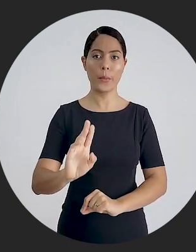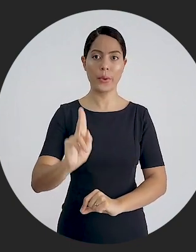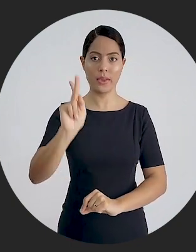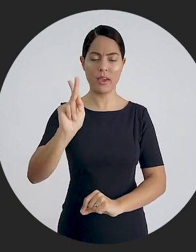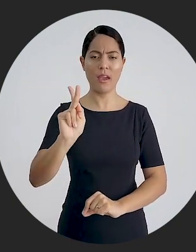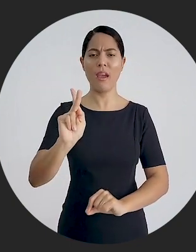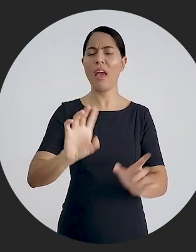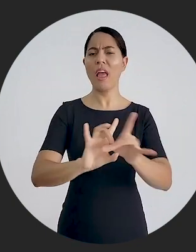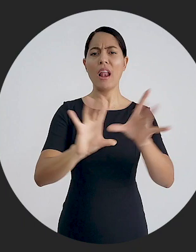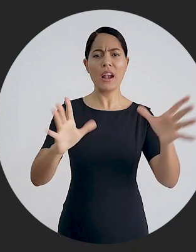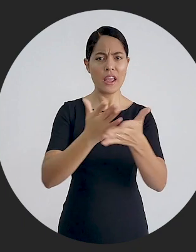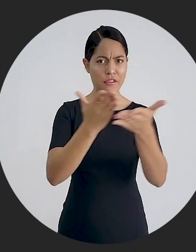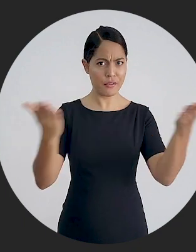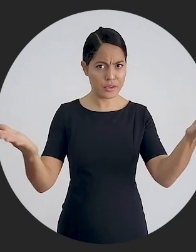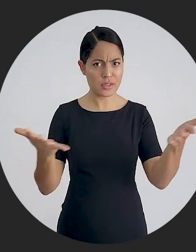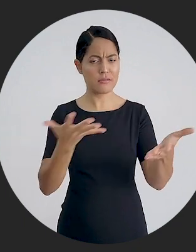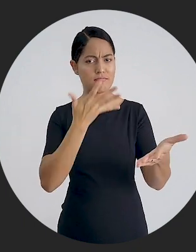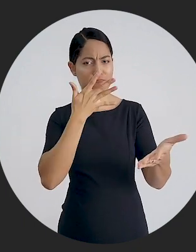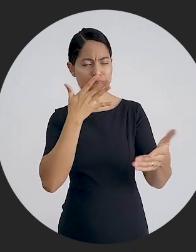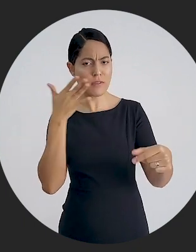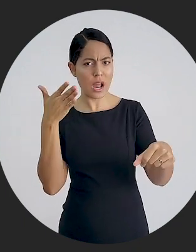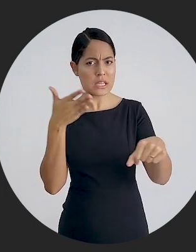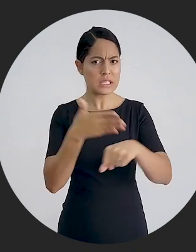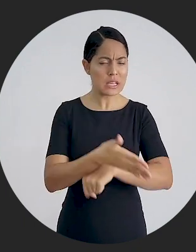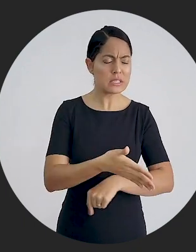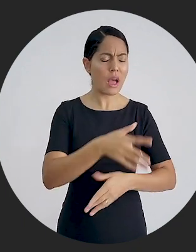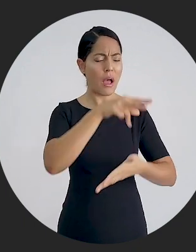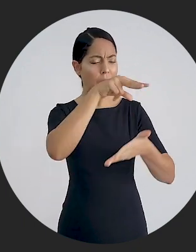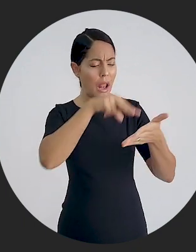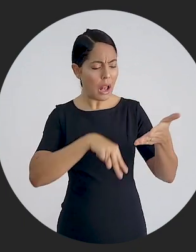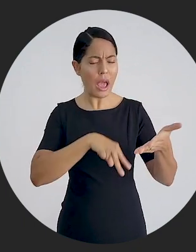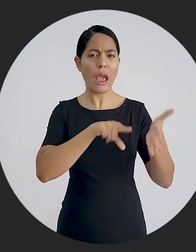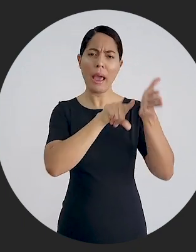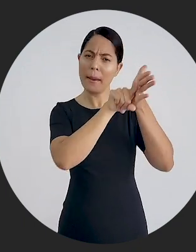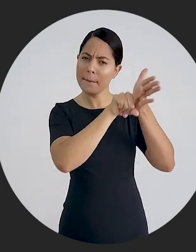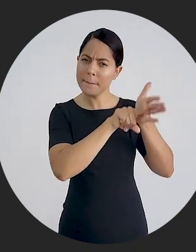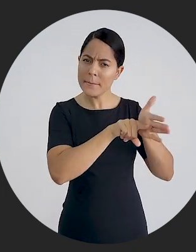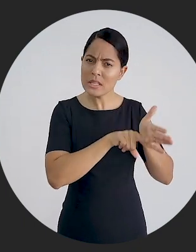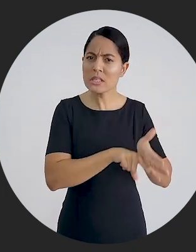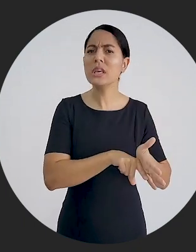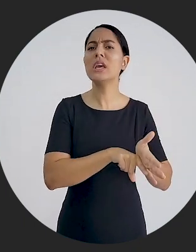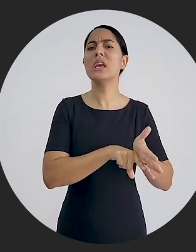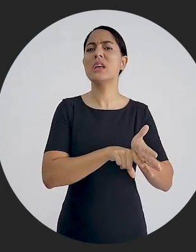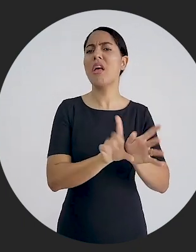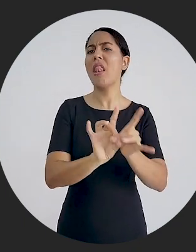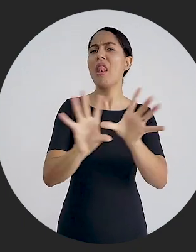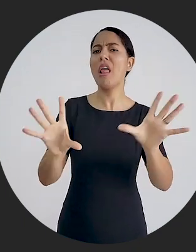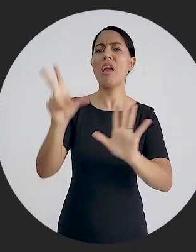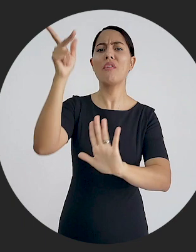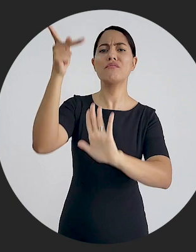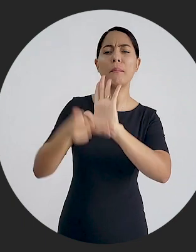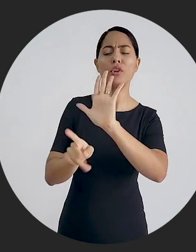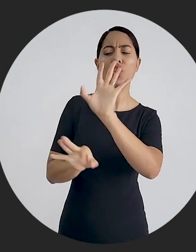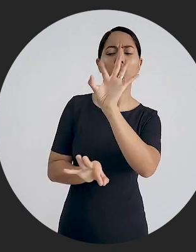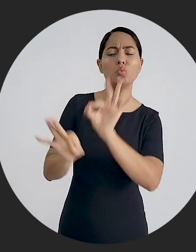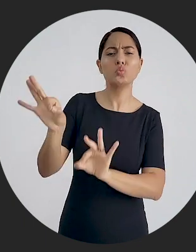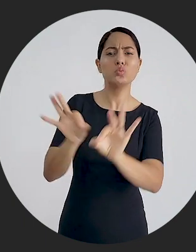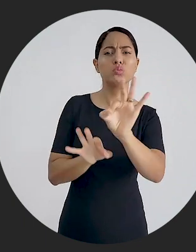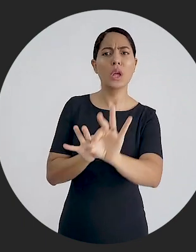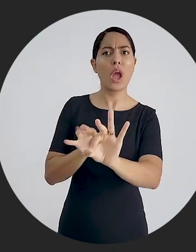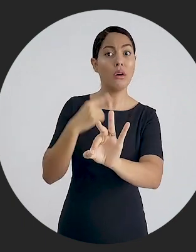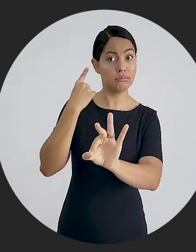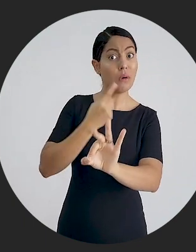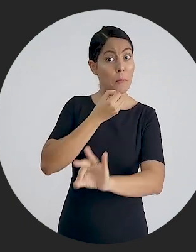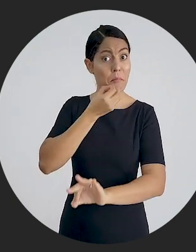para que todos os participantes possam rever todos os conceitos que a gente falou ao longo do ano, para aprofundar nas suas pesquisas, traçar